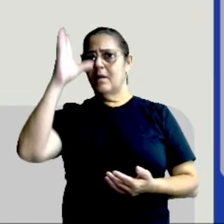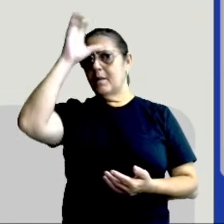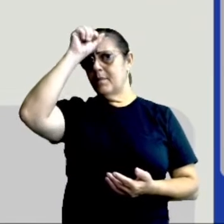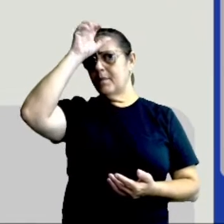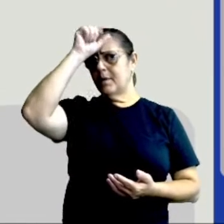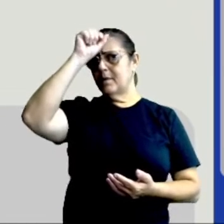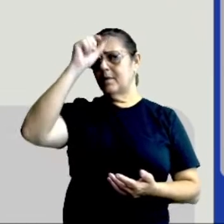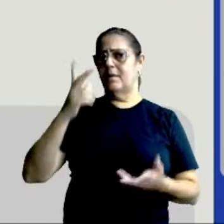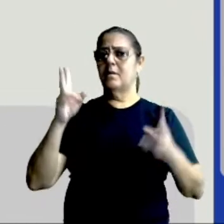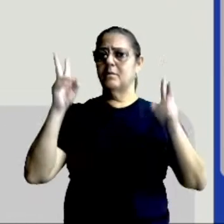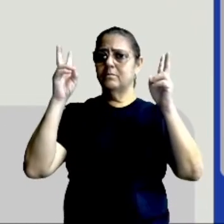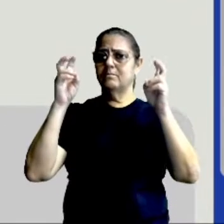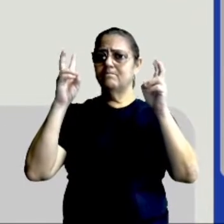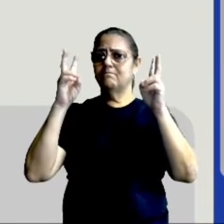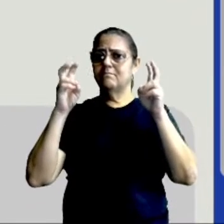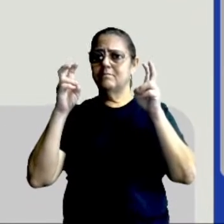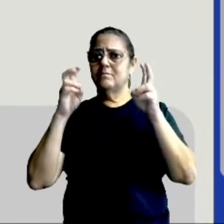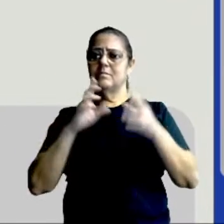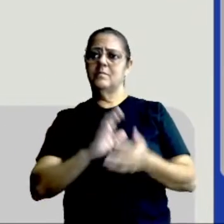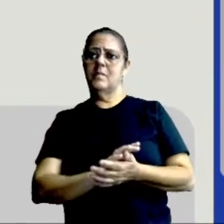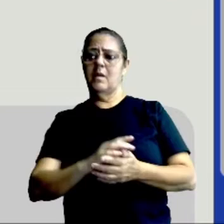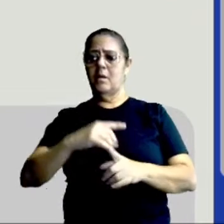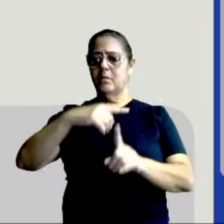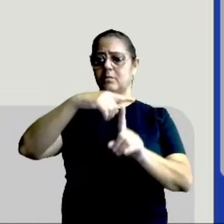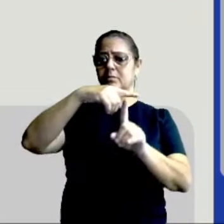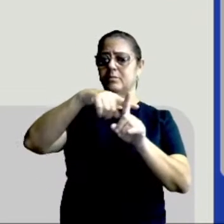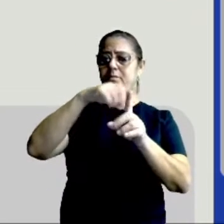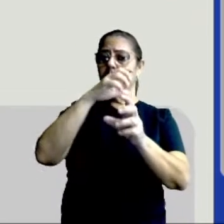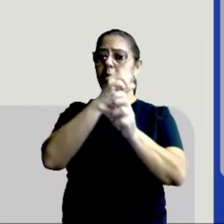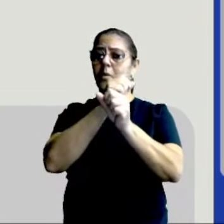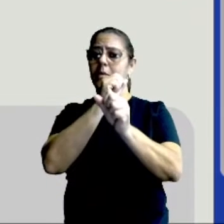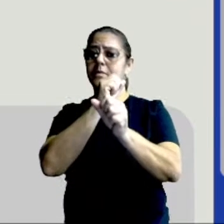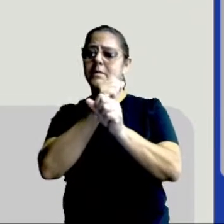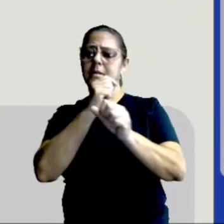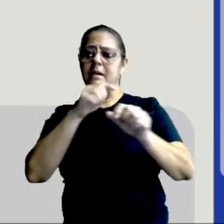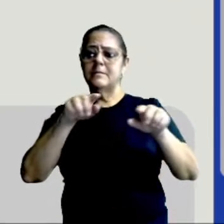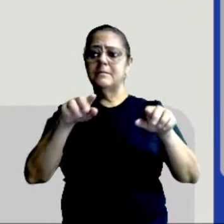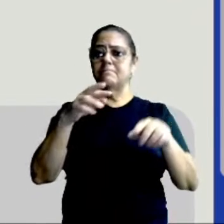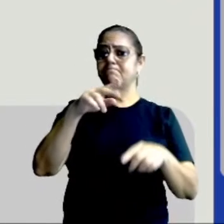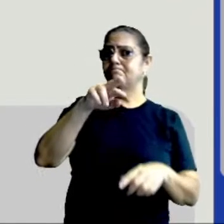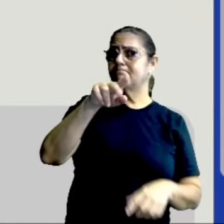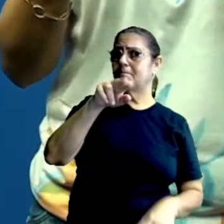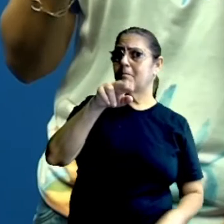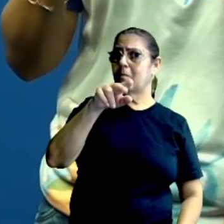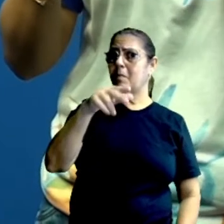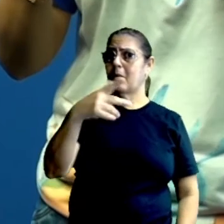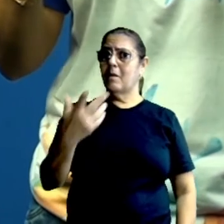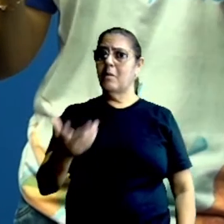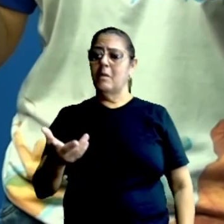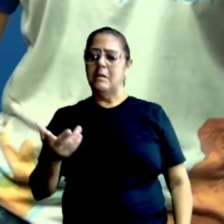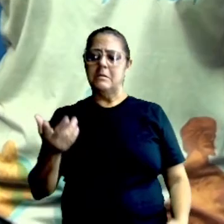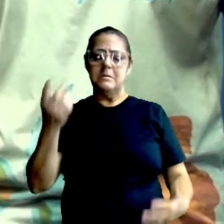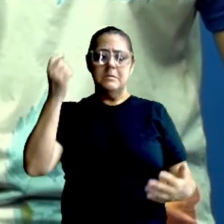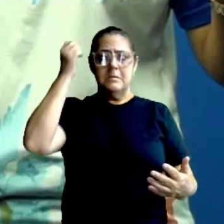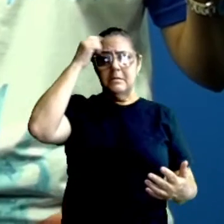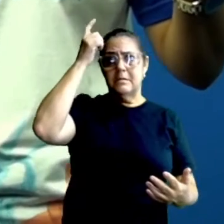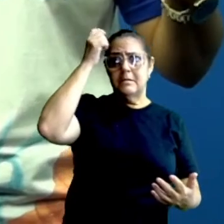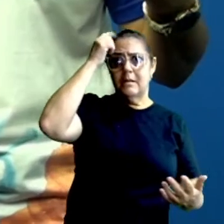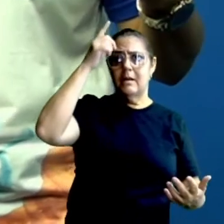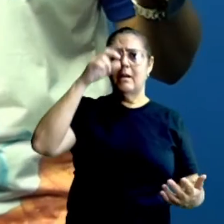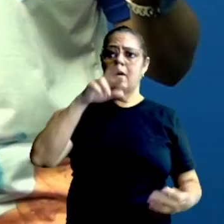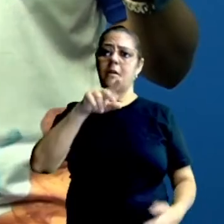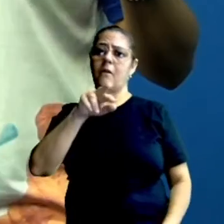com conteúdo que envolve igualdade. Vamos entender algumas características, algumas ideias